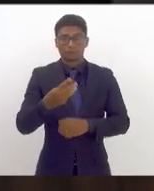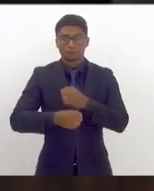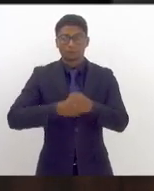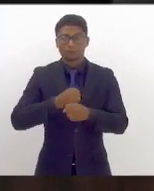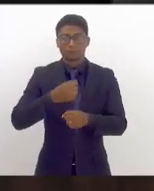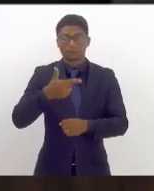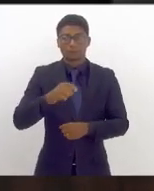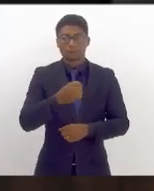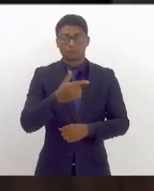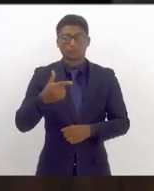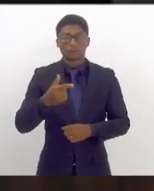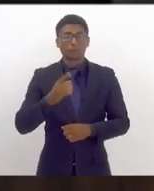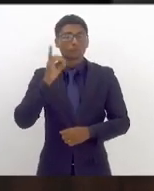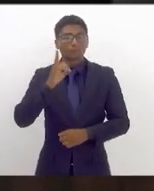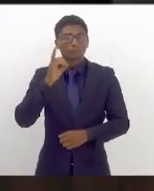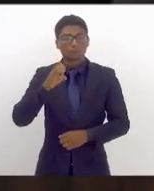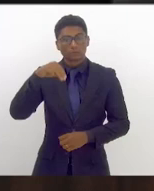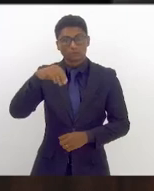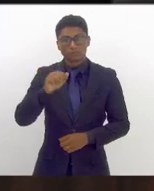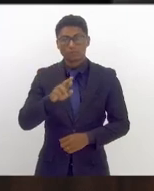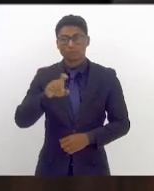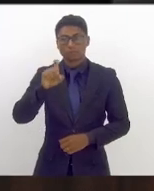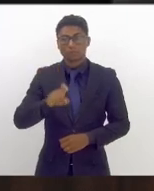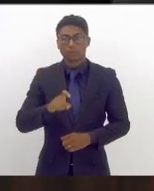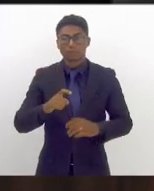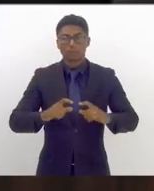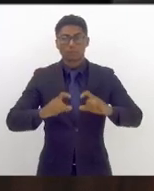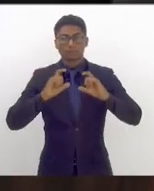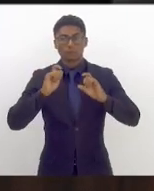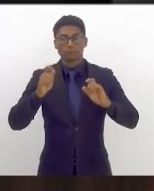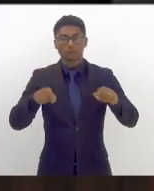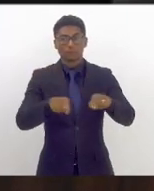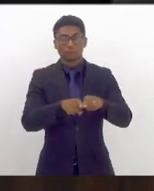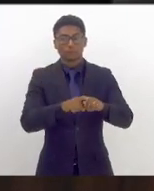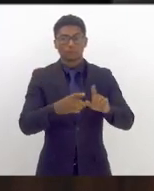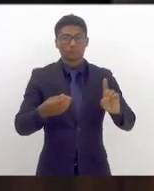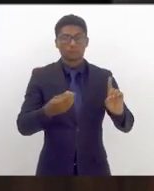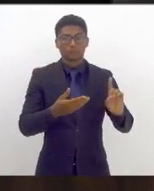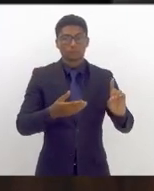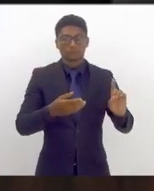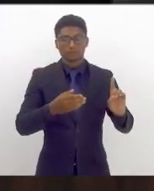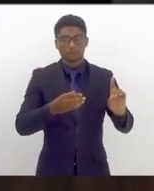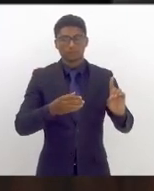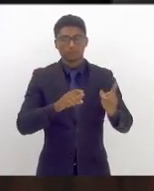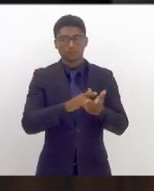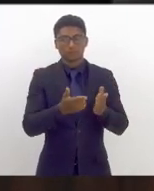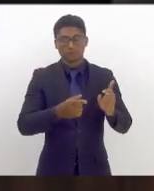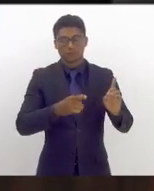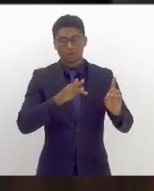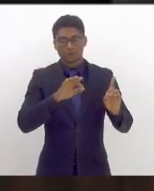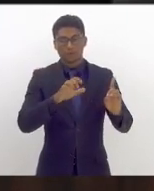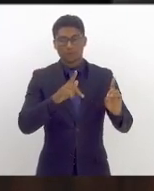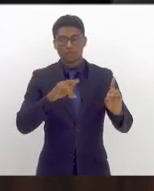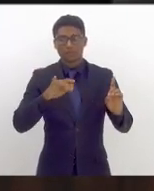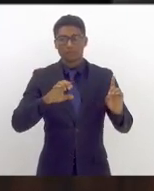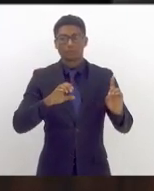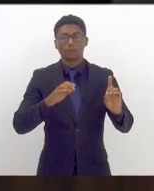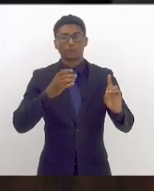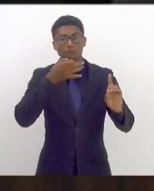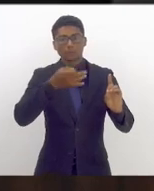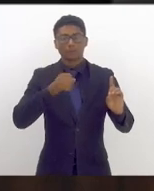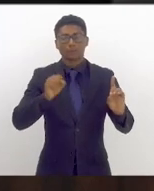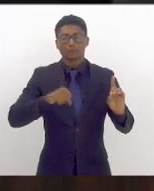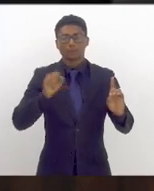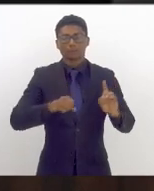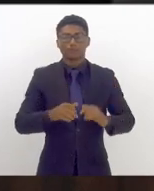de autoria Deputado Max consegue medalha Tiradentes respectivo de promoção jornalista Felipe de Oliveira Carvalho parecia favorável